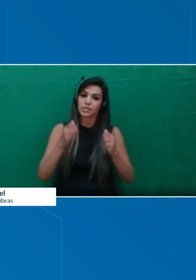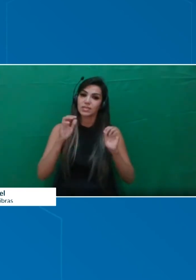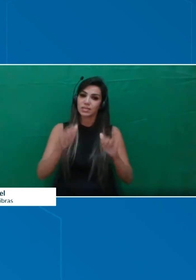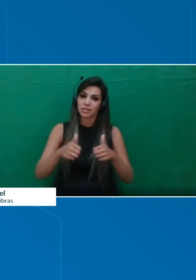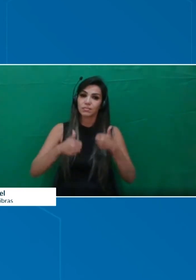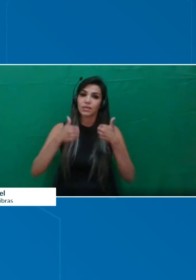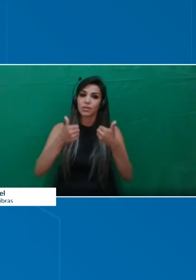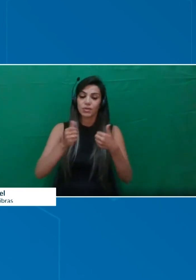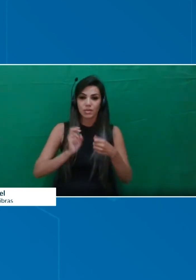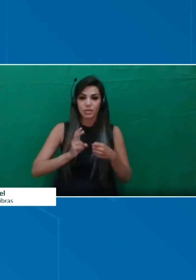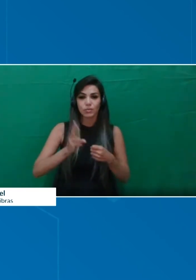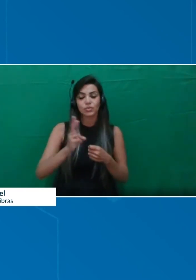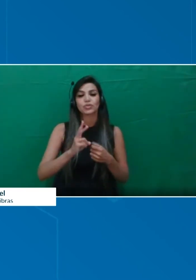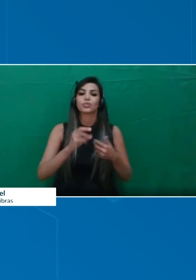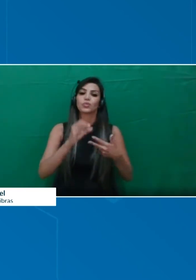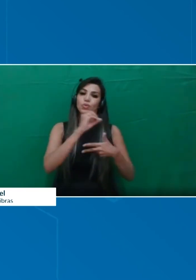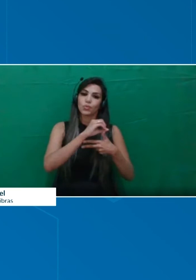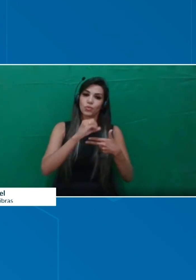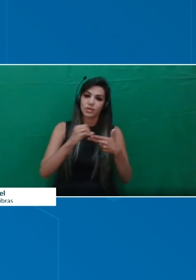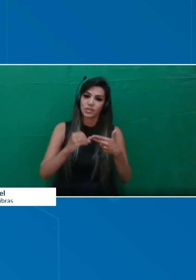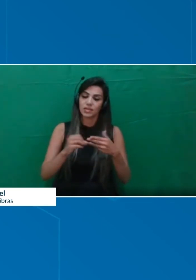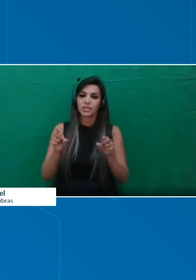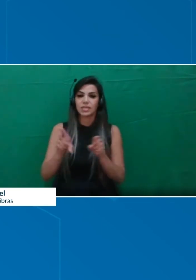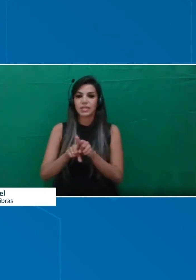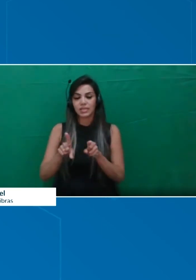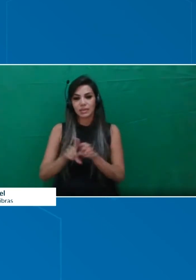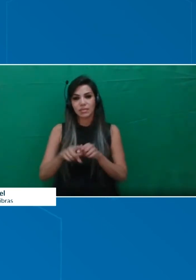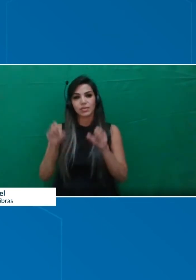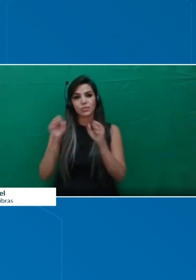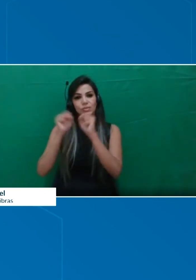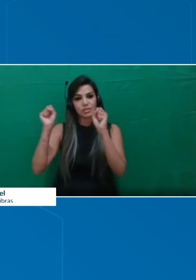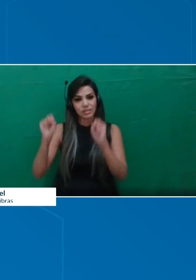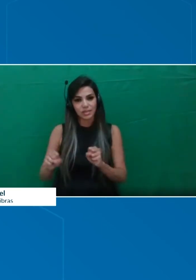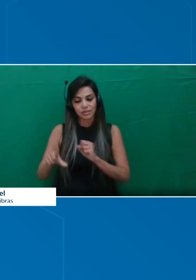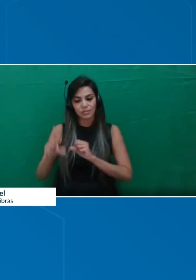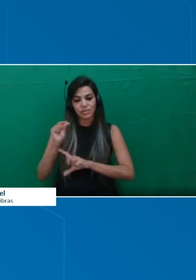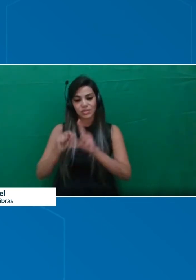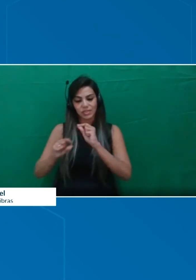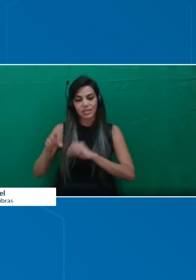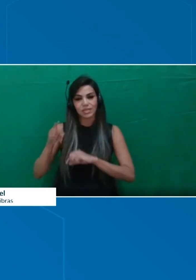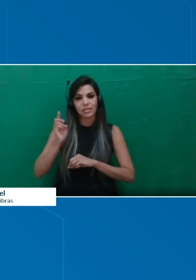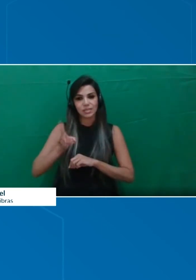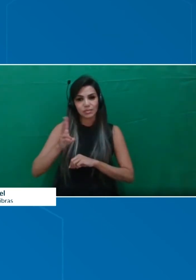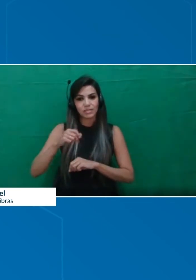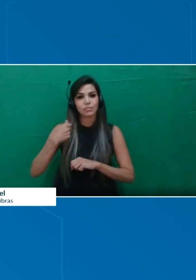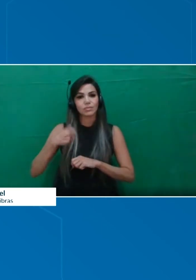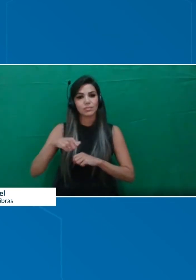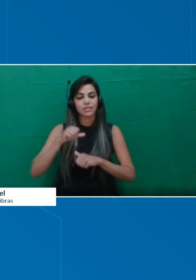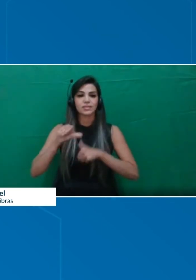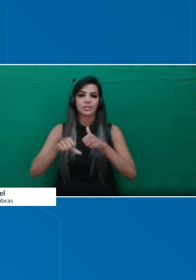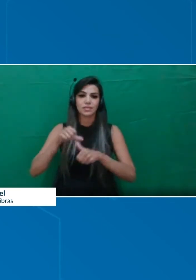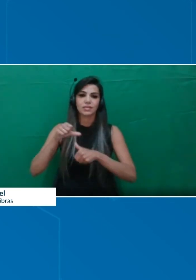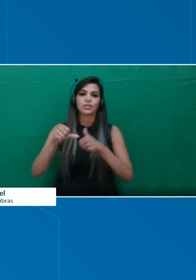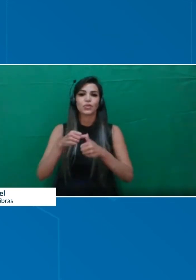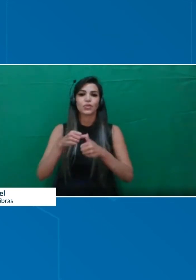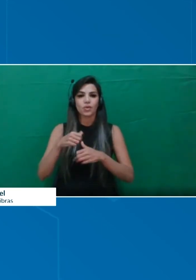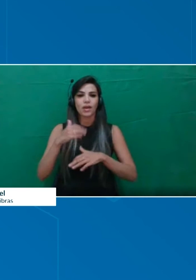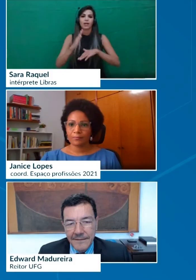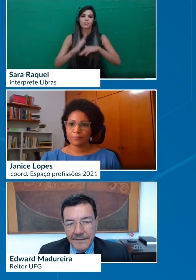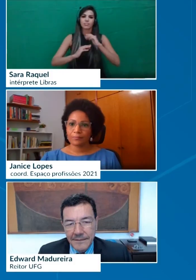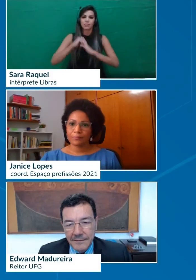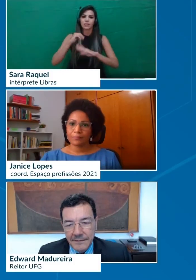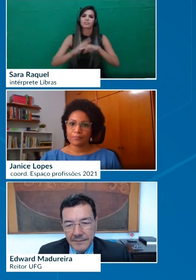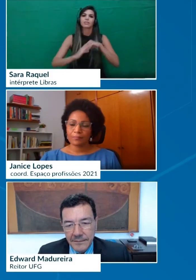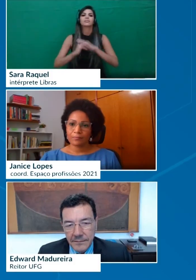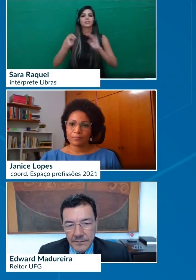Enem quanto o sistema de seleção precisam sempre estar em processo de aprimoramento. Perfeito. A partir do